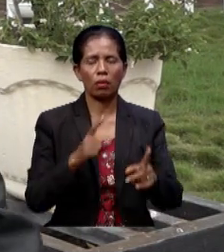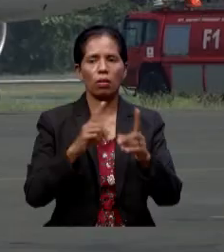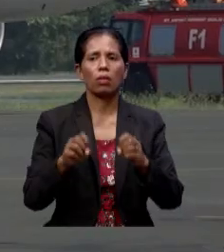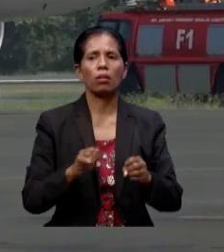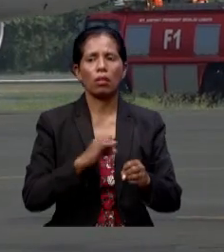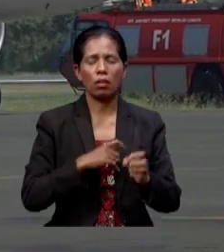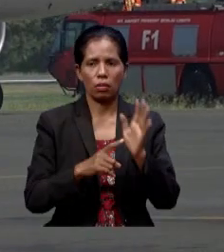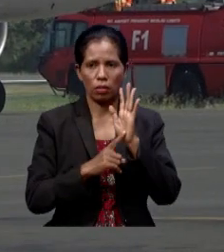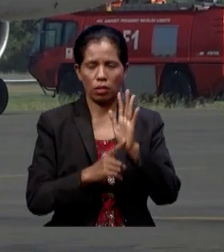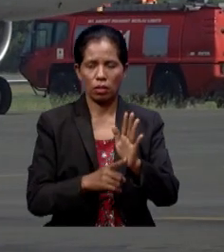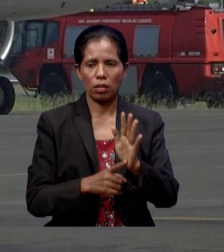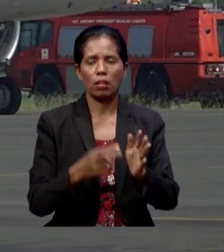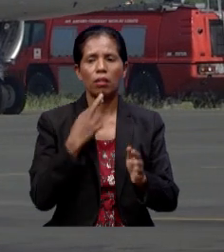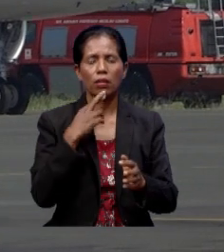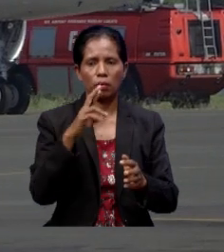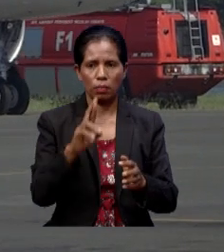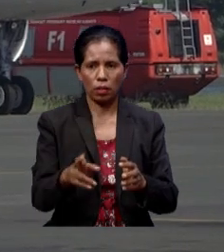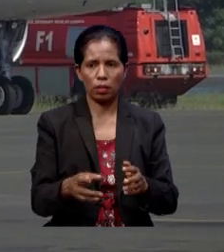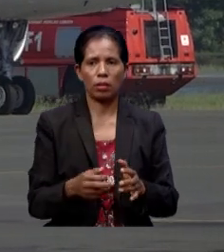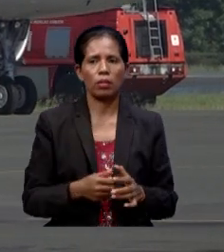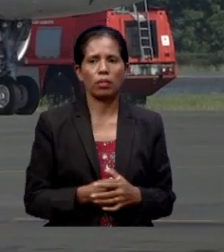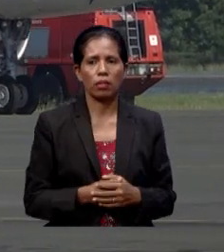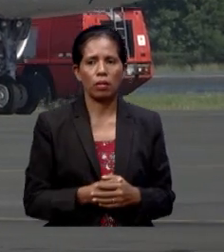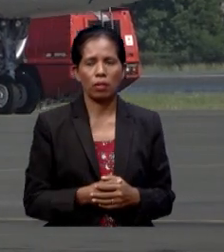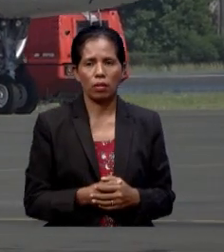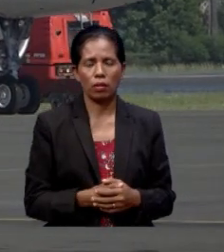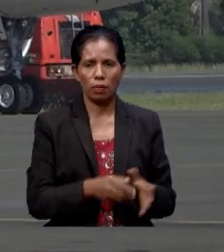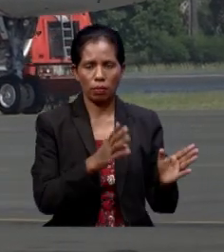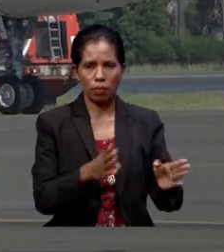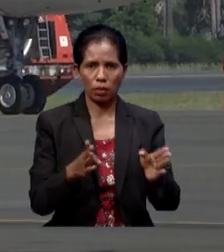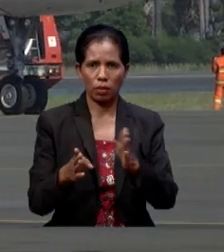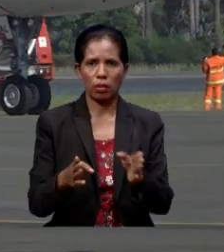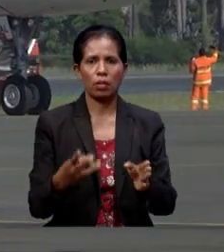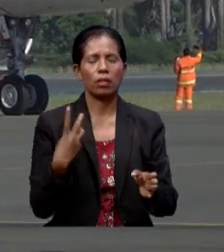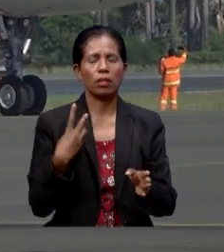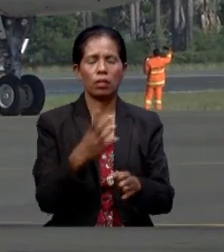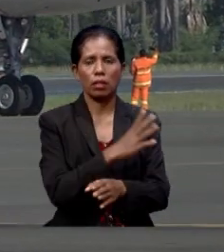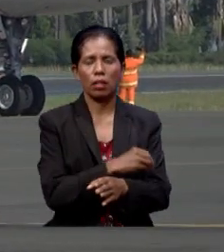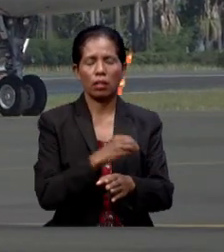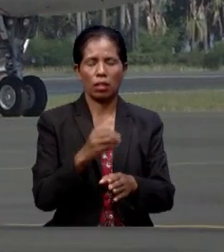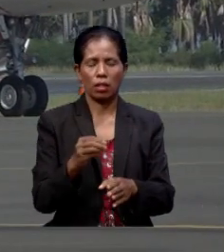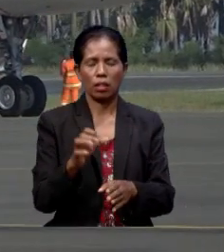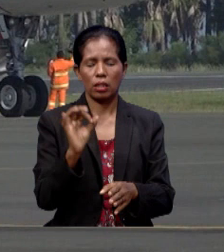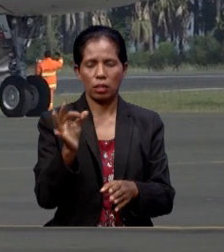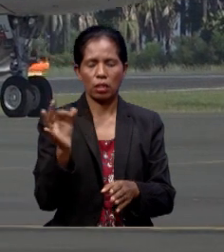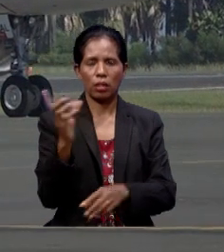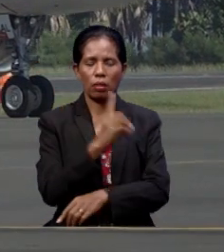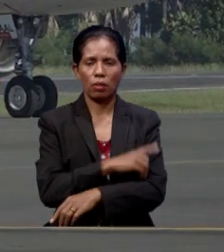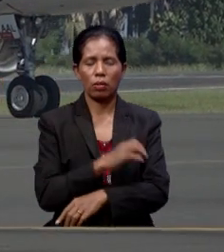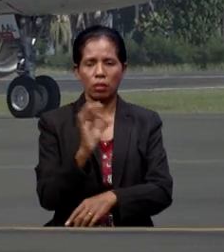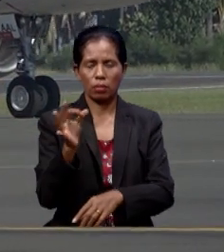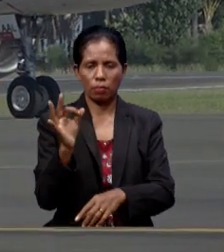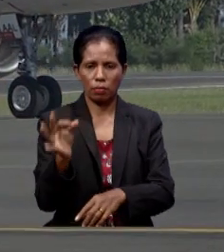onça. E a resposta tuir be processo normal né 90 dias, mas se a esforço carig bele